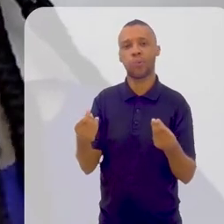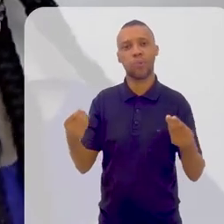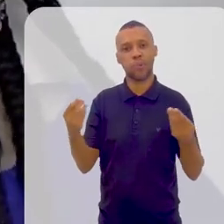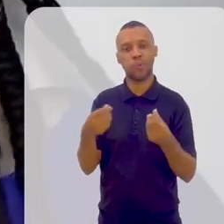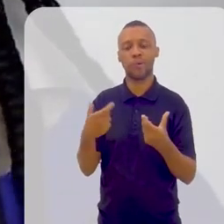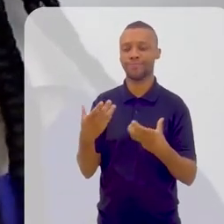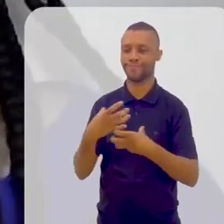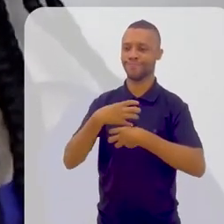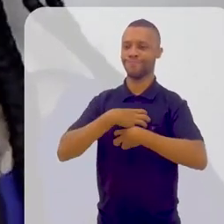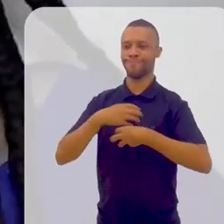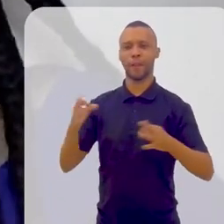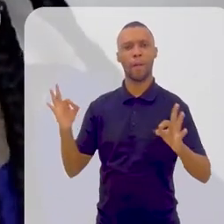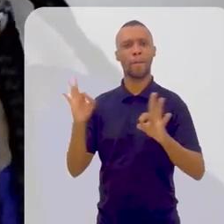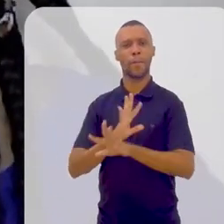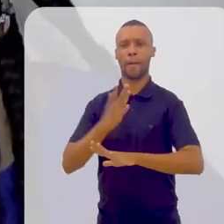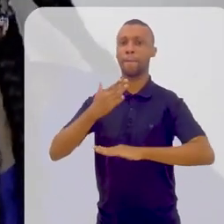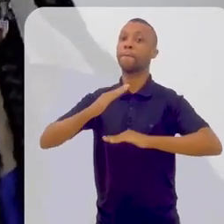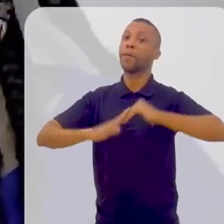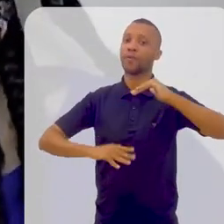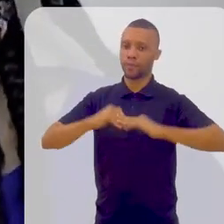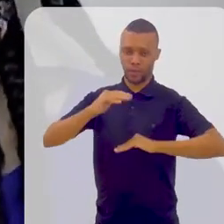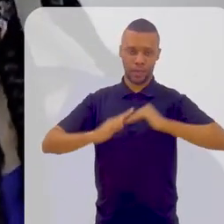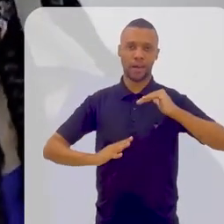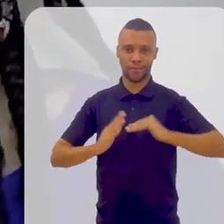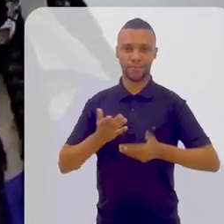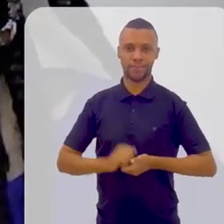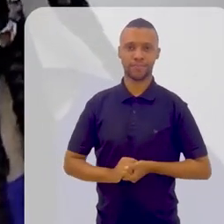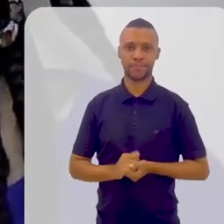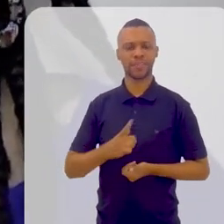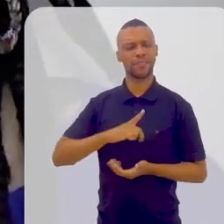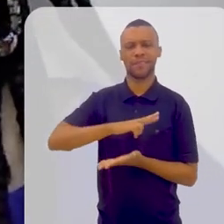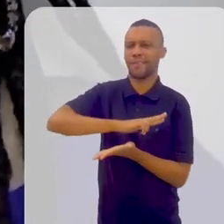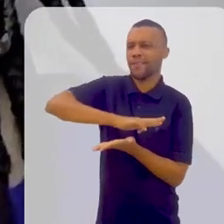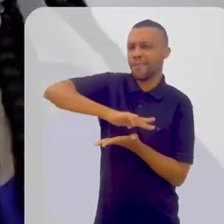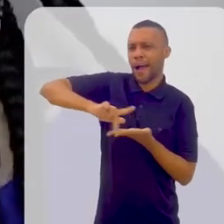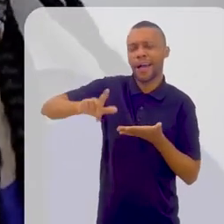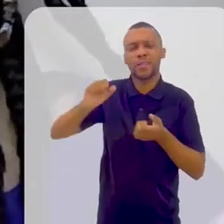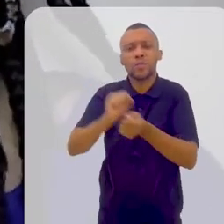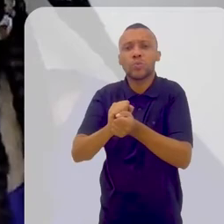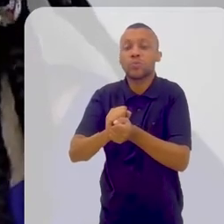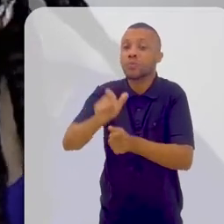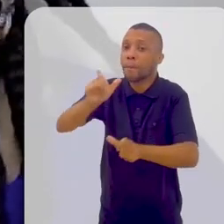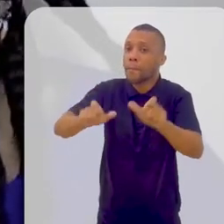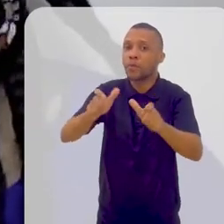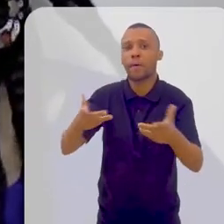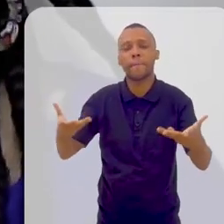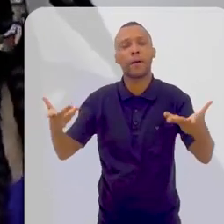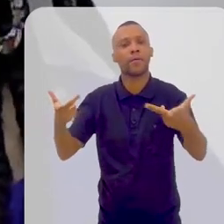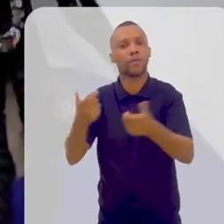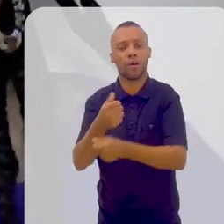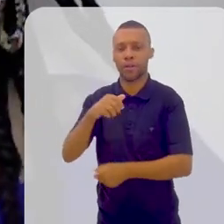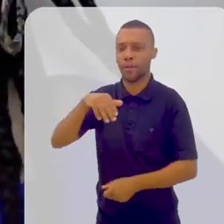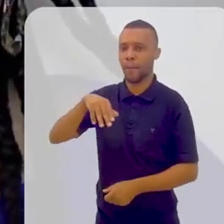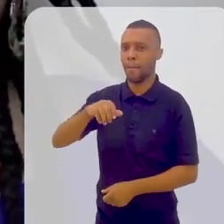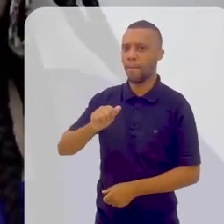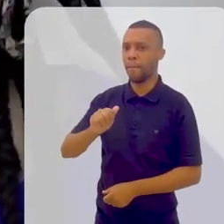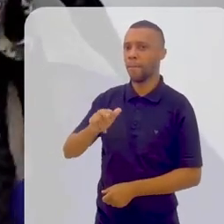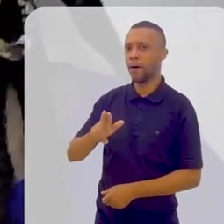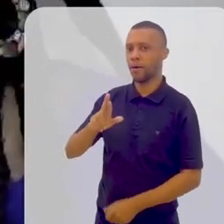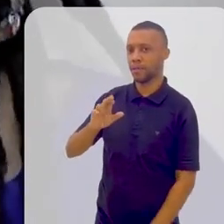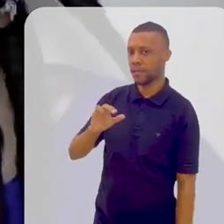né? Profissionalmente falando. Então, assim, tive vários momentos com pessoas maravilhosas, com